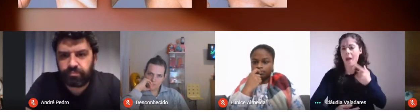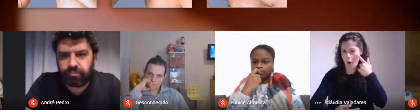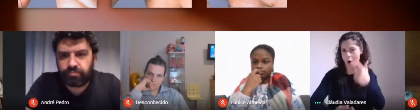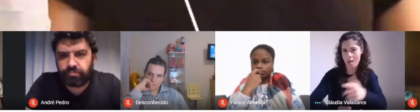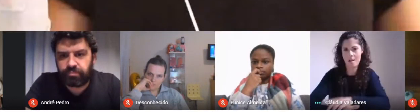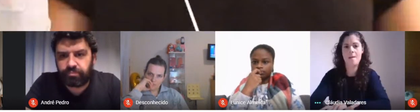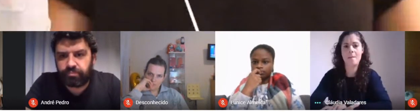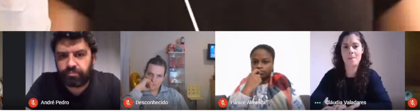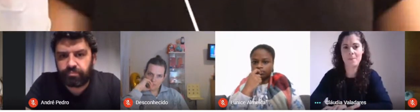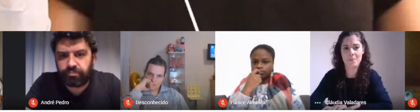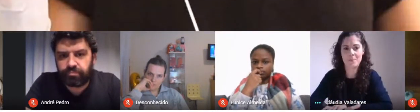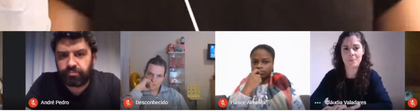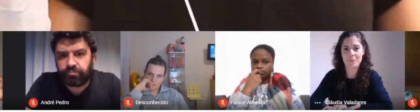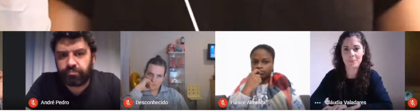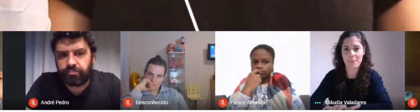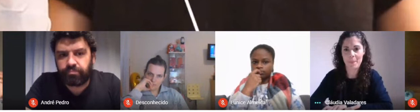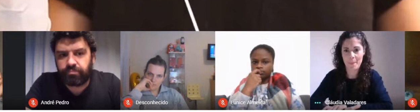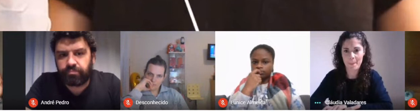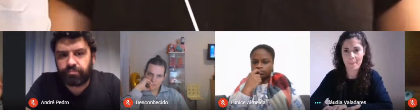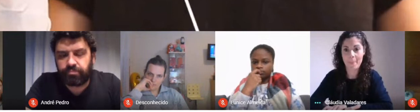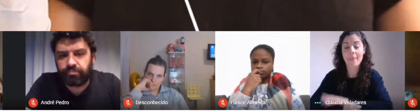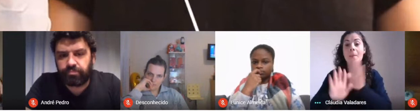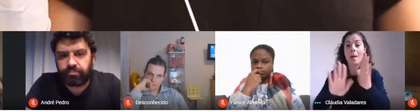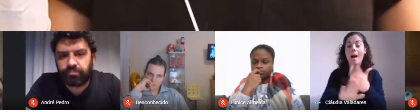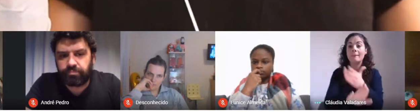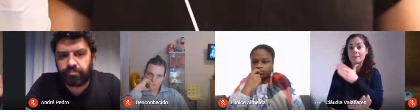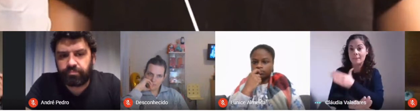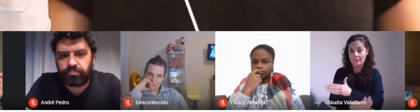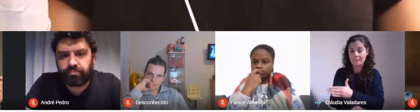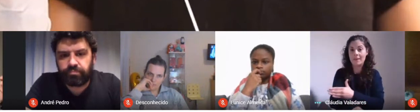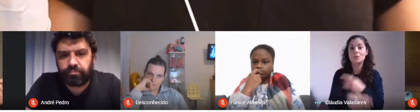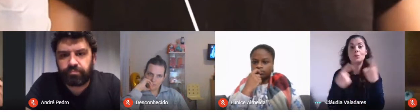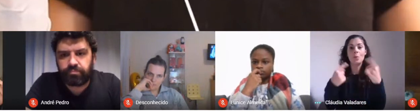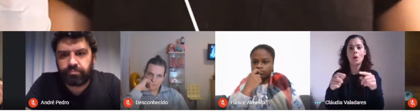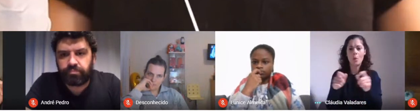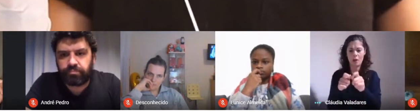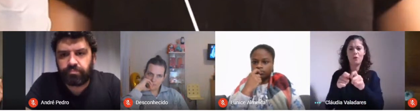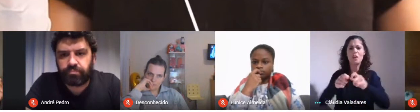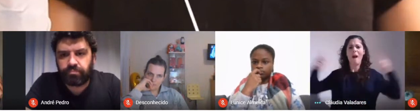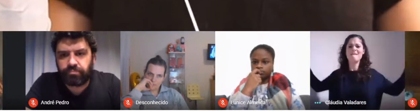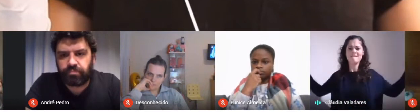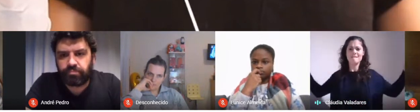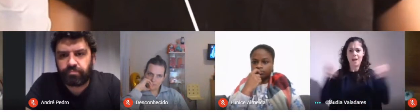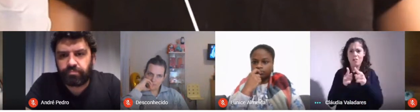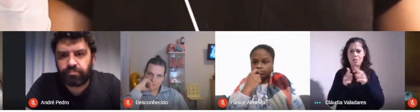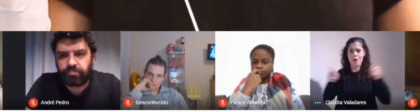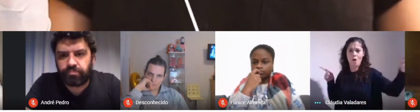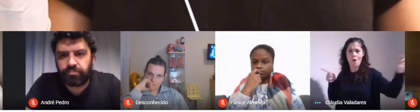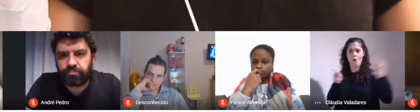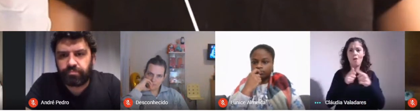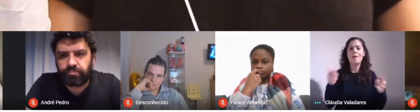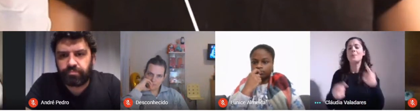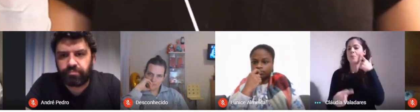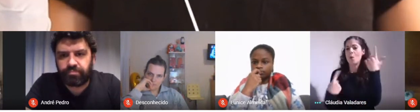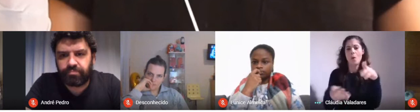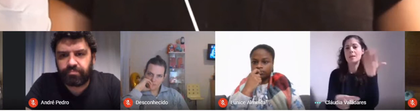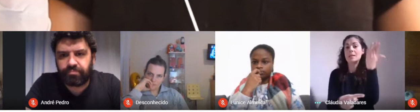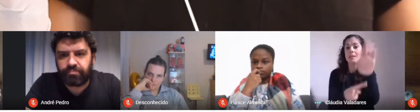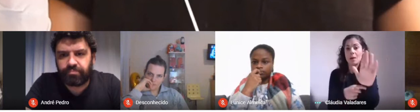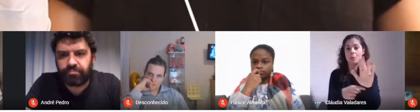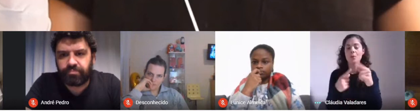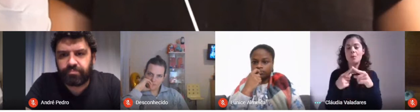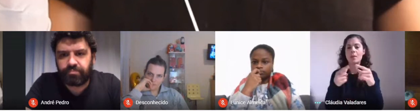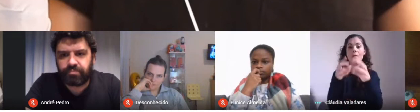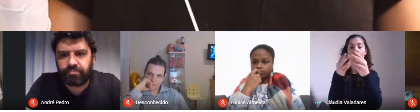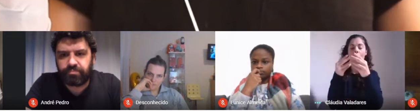que eu vou mostrar aqui. Mas antes queria dizer que a quantidade de fio a utilizar deve ser, por exemplo, da ponta dos nossos dedos ao